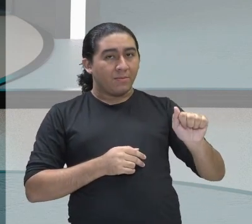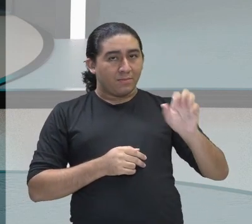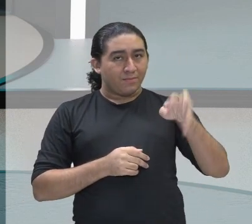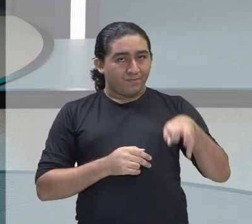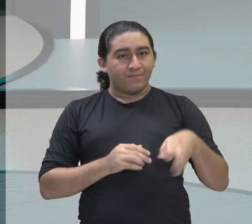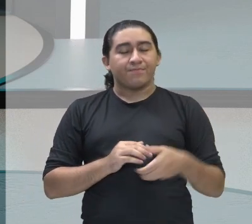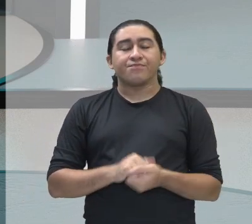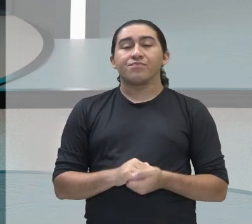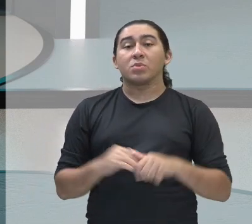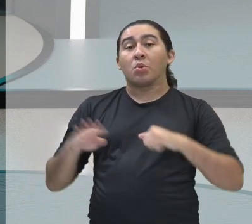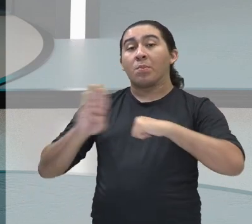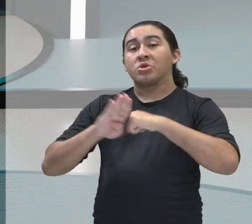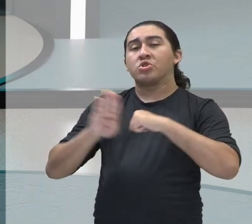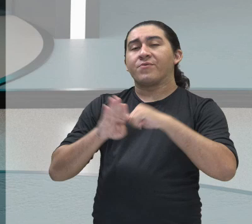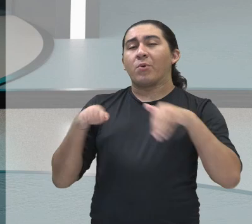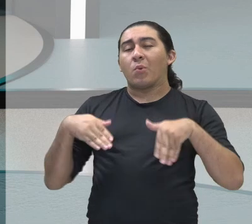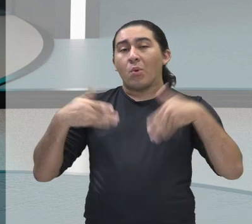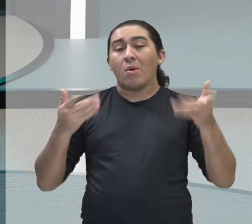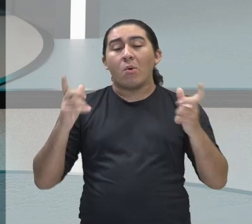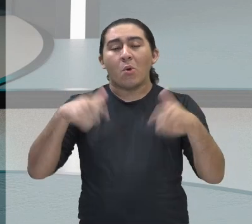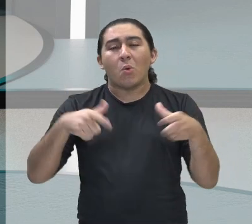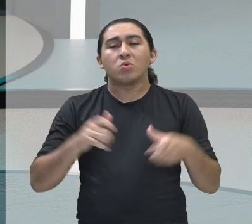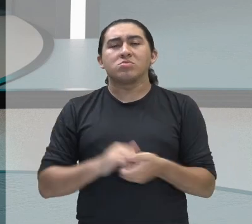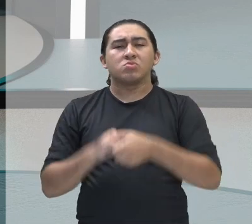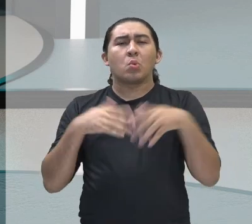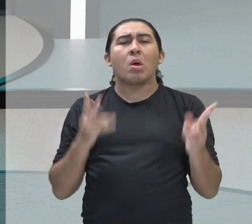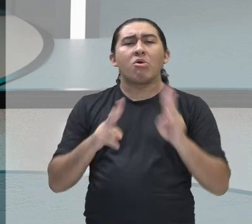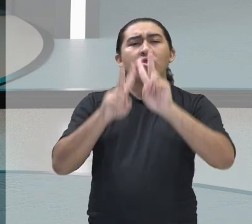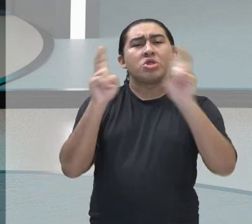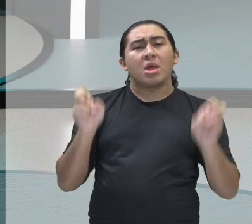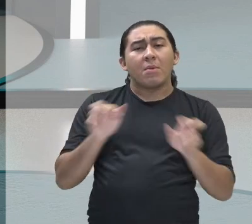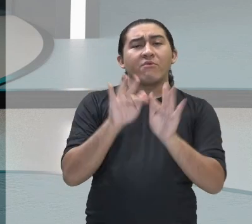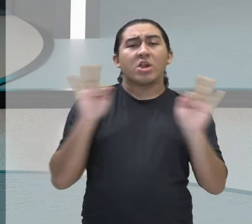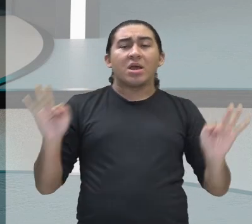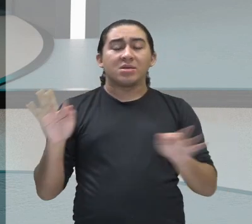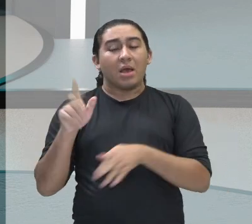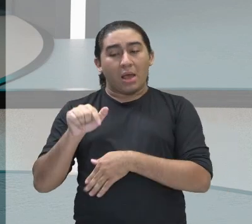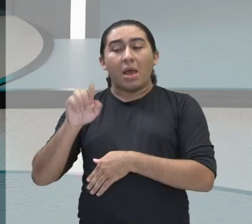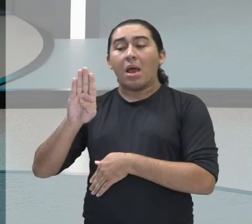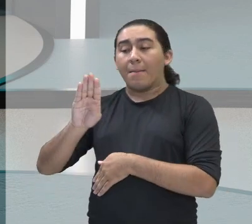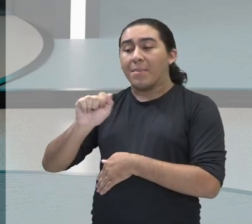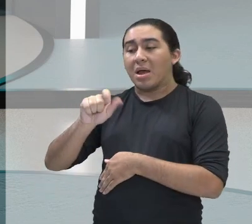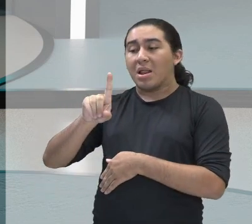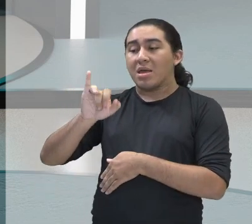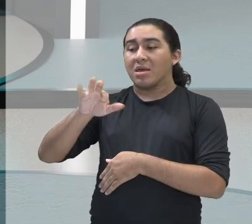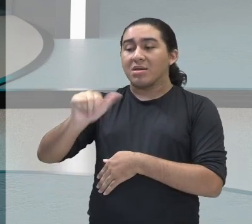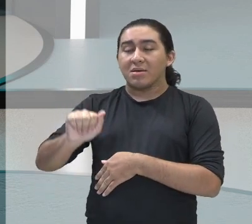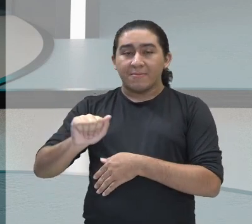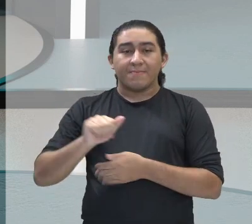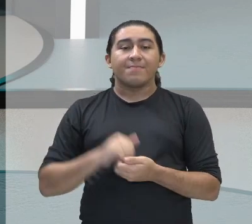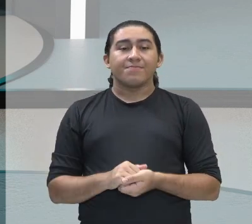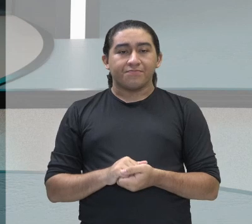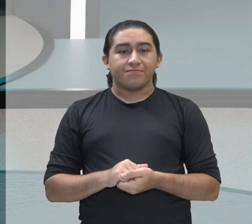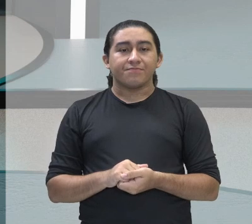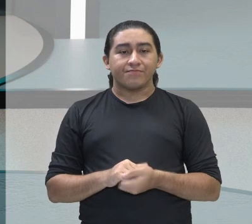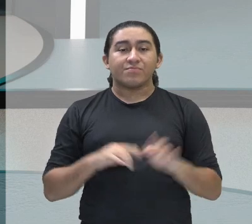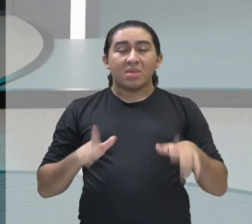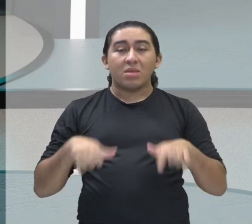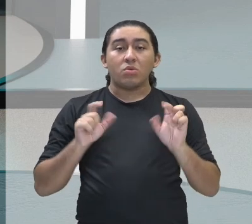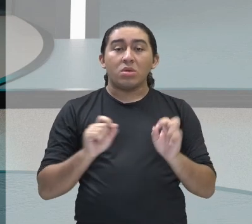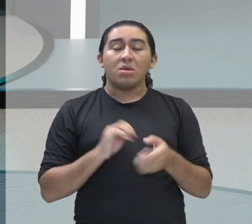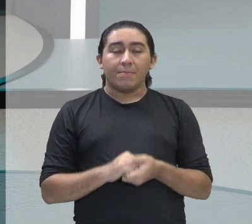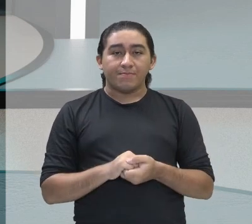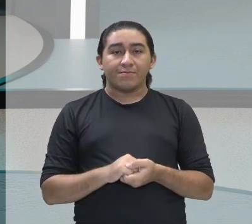O substantivo aqui, qual que é, gente? De quem que eu estou falando? Da baleia, certo? É o substantivo. Heavy animal quer dizer um animal